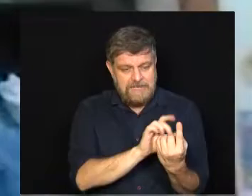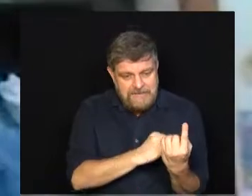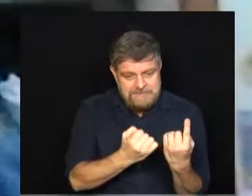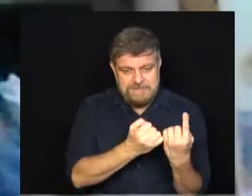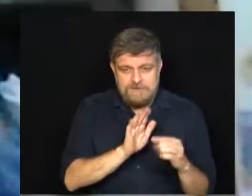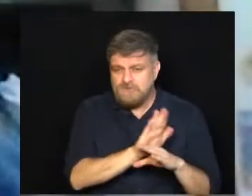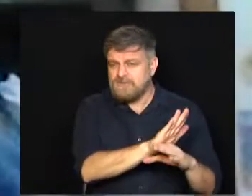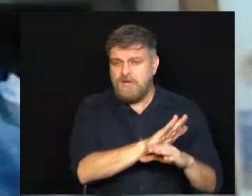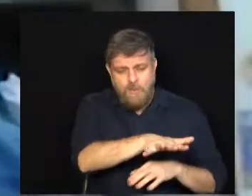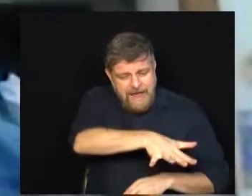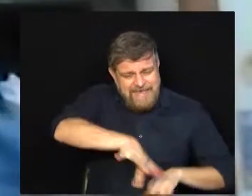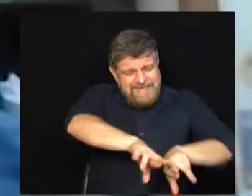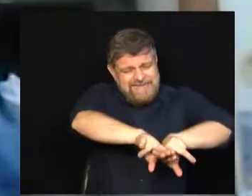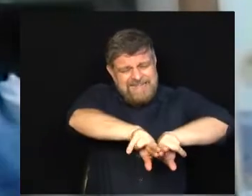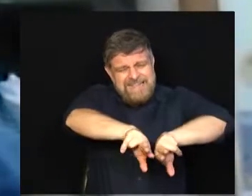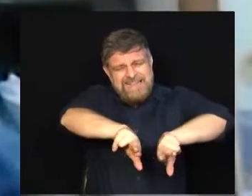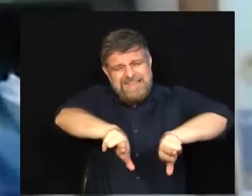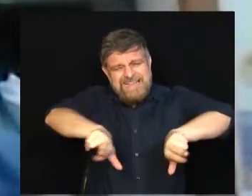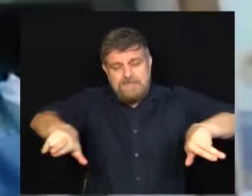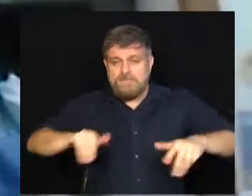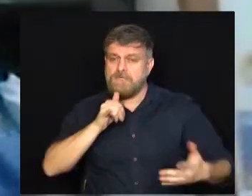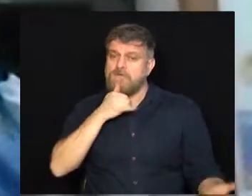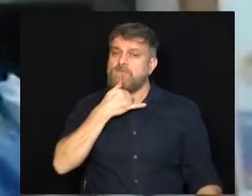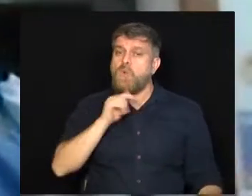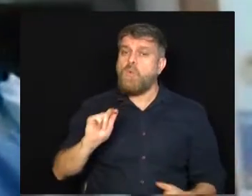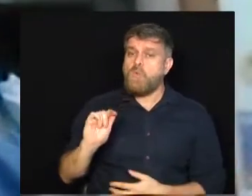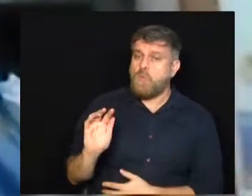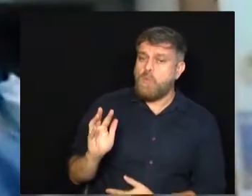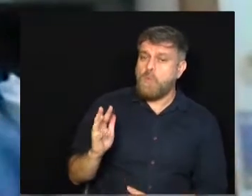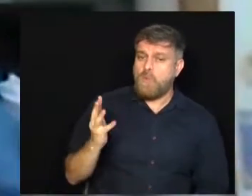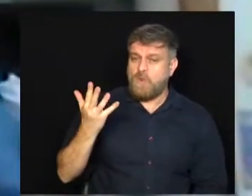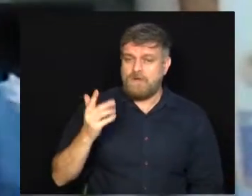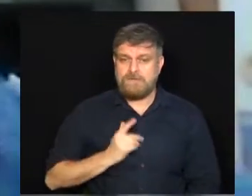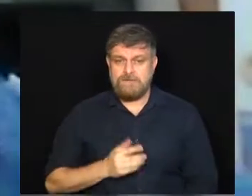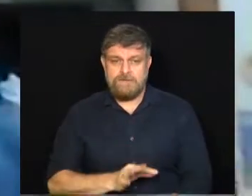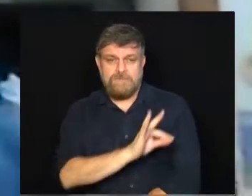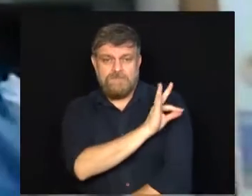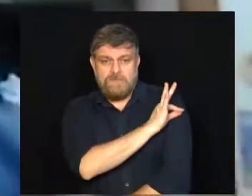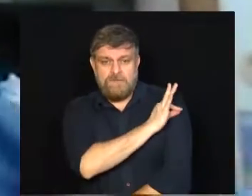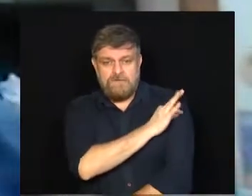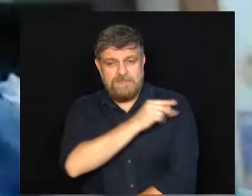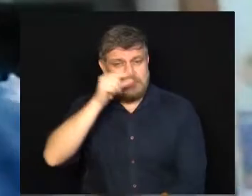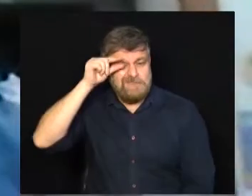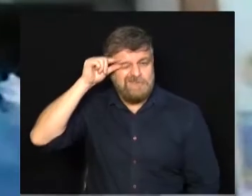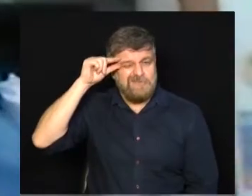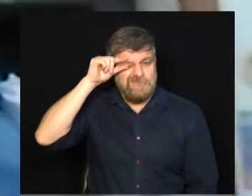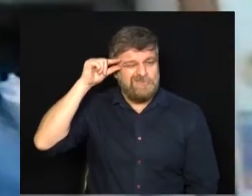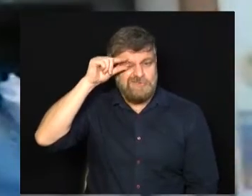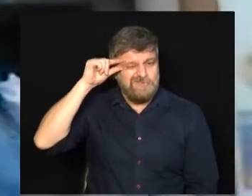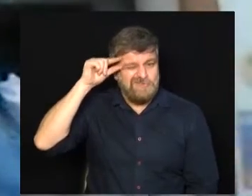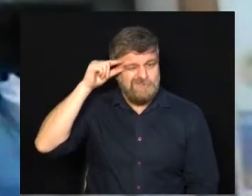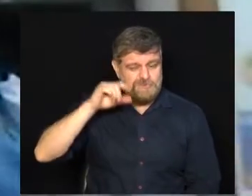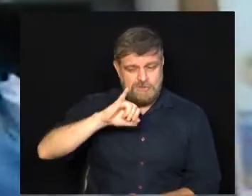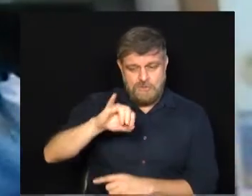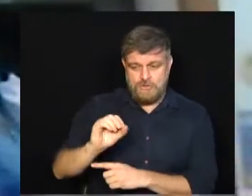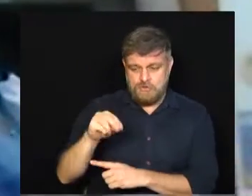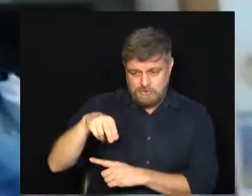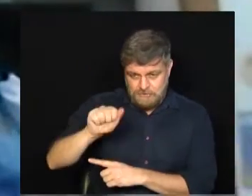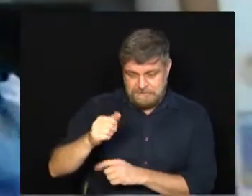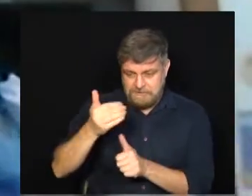os setores. Infelizmente, né, o prefeito João Donizete, ex-prefeito, quando